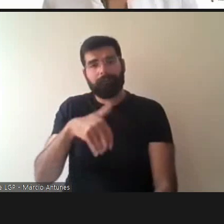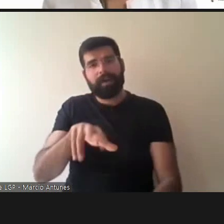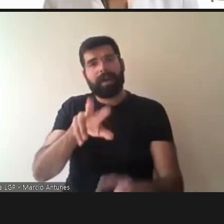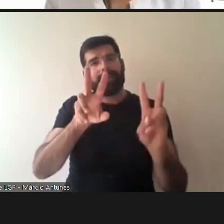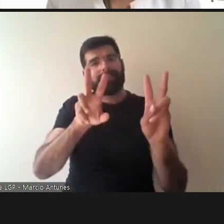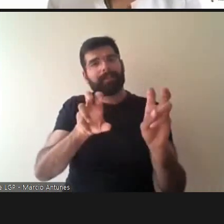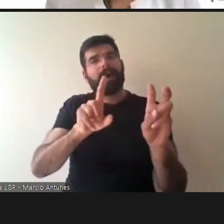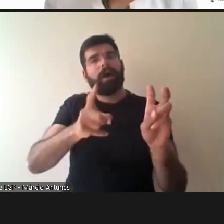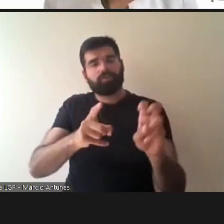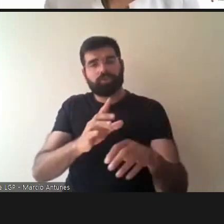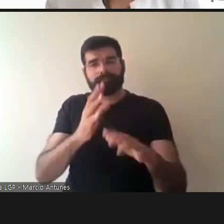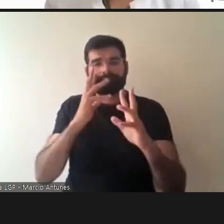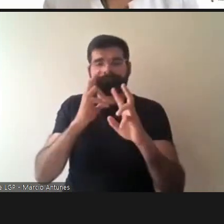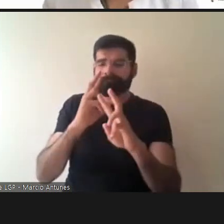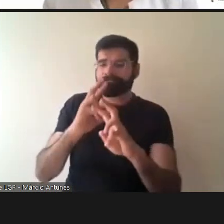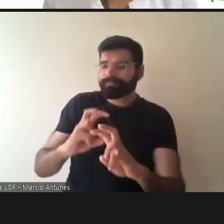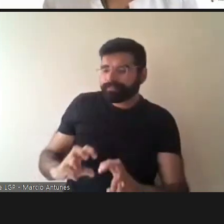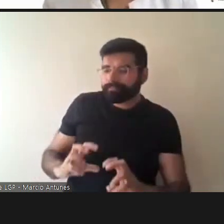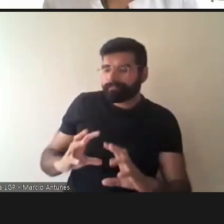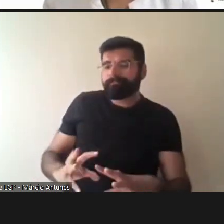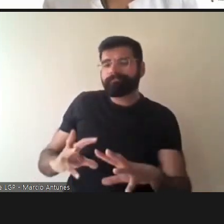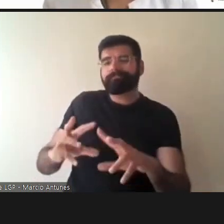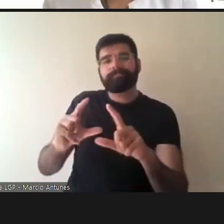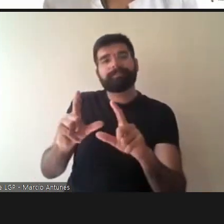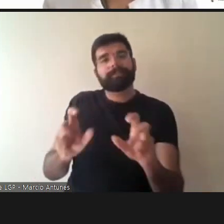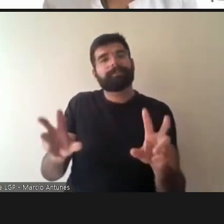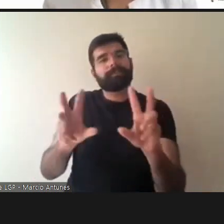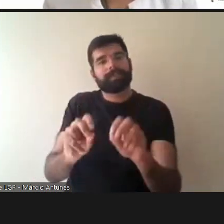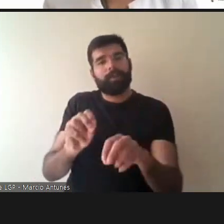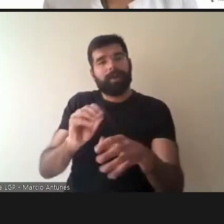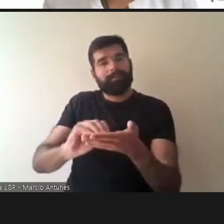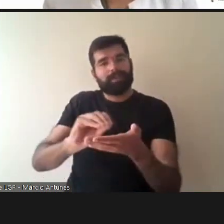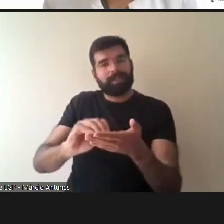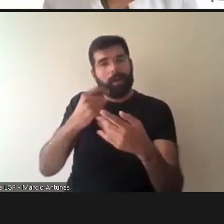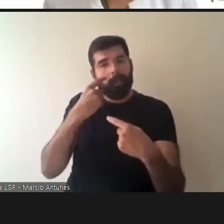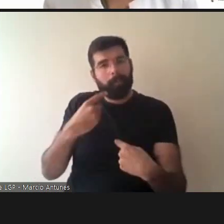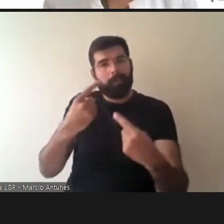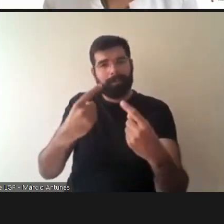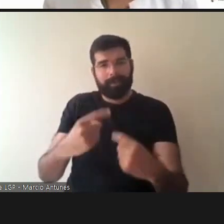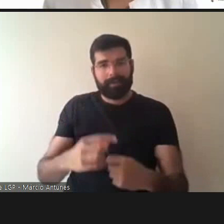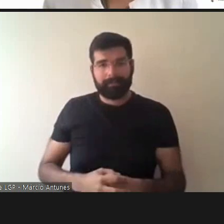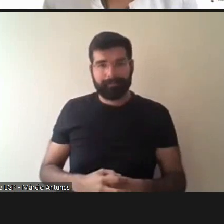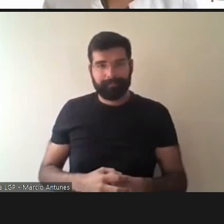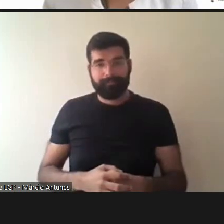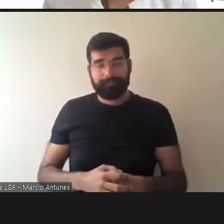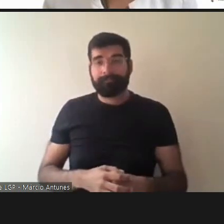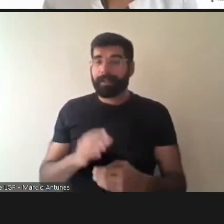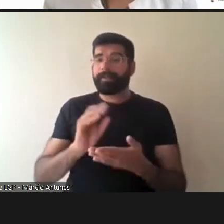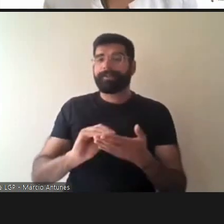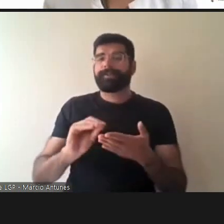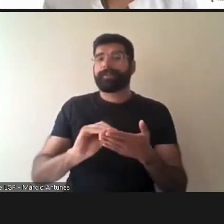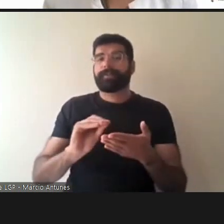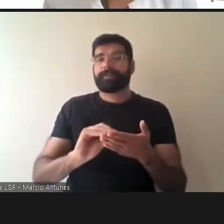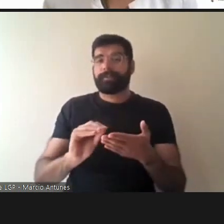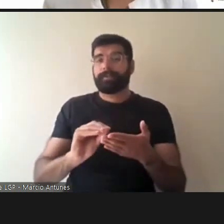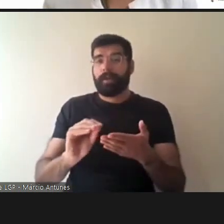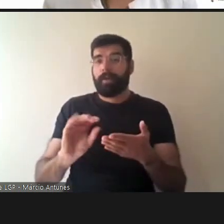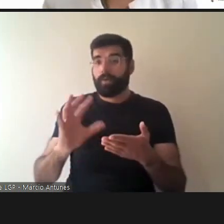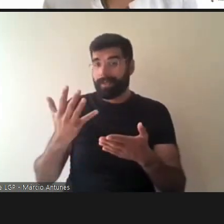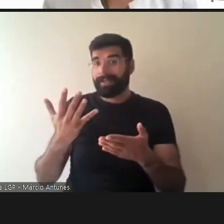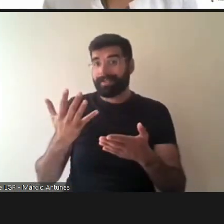tema Investigação, Desenvolvimento e Inovação na Administração Pública. As inscrições estão a